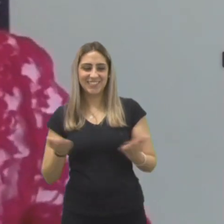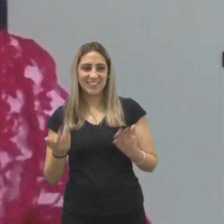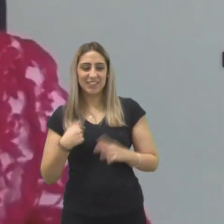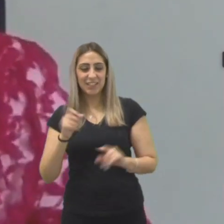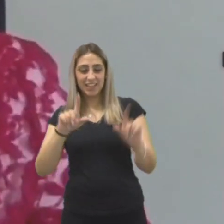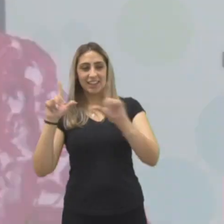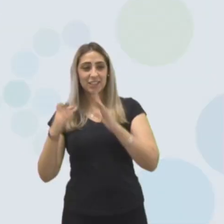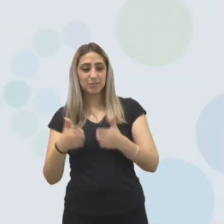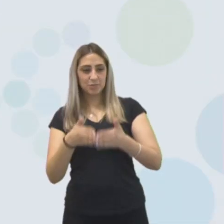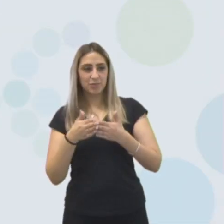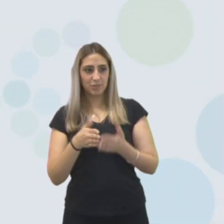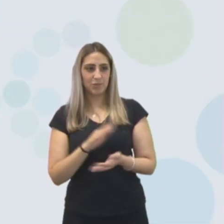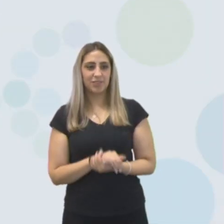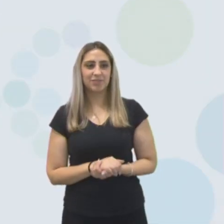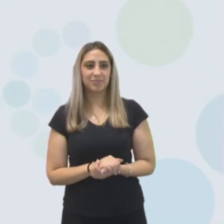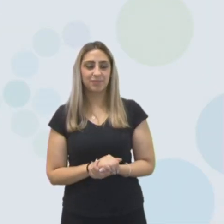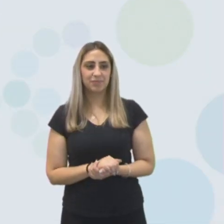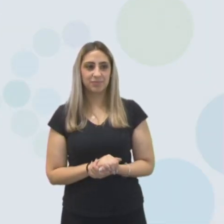por gentileza, produção.